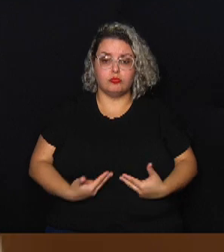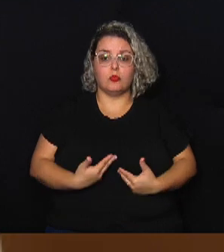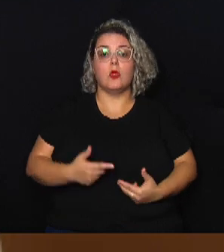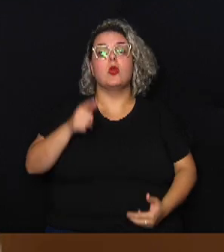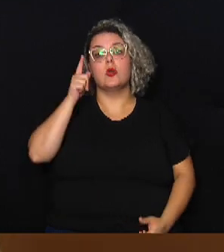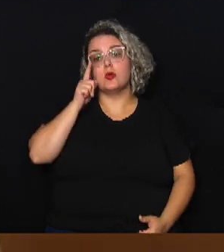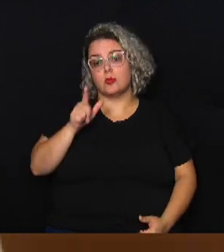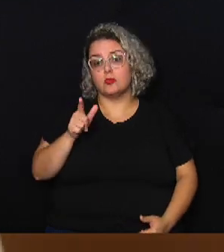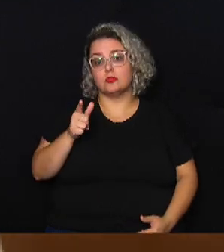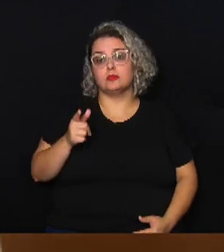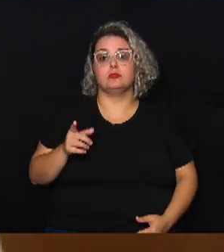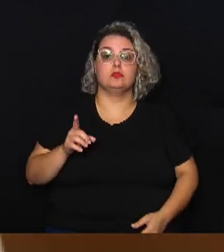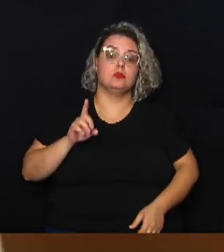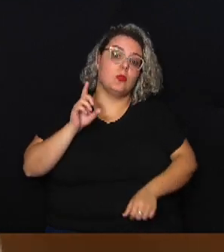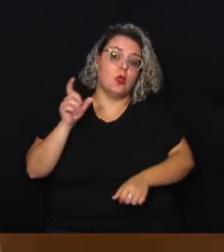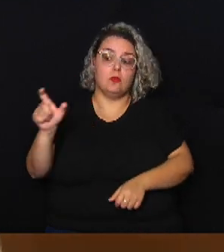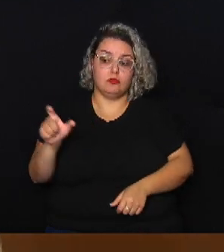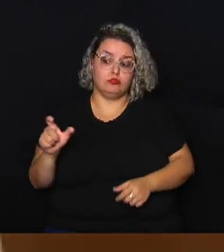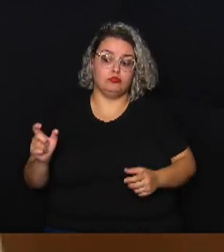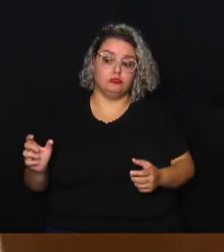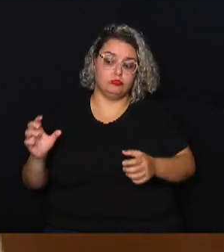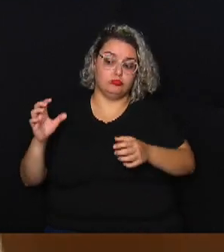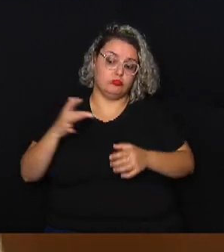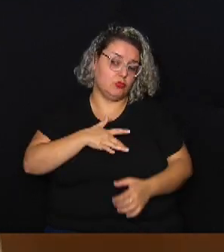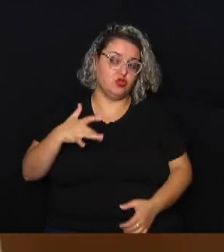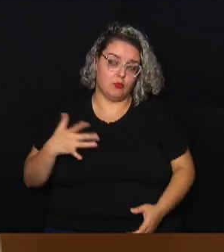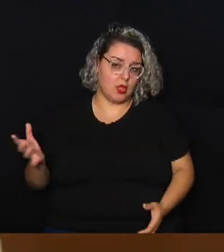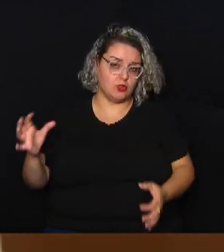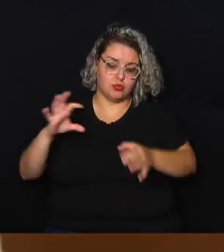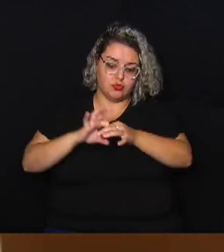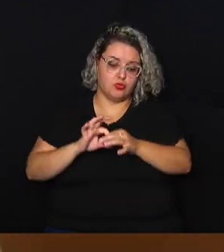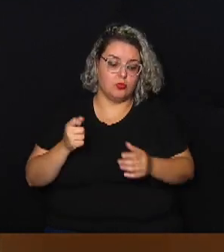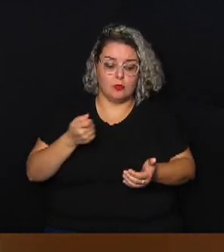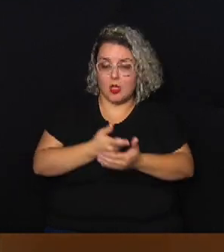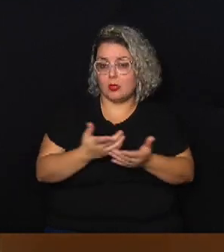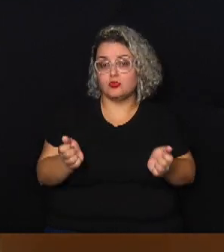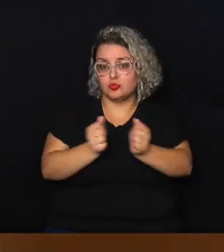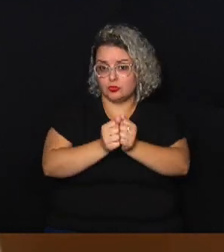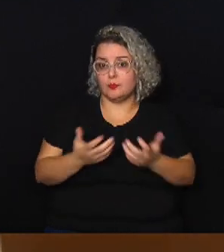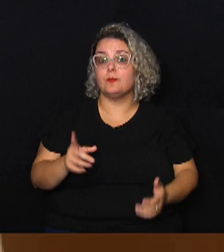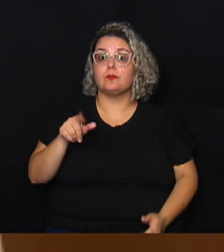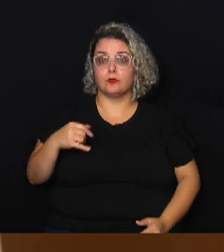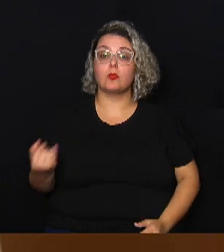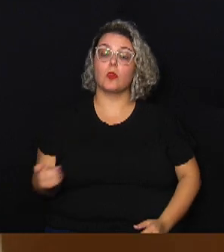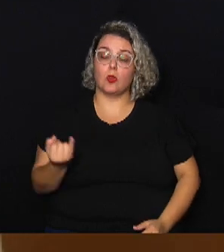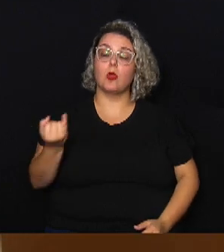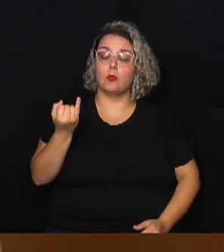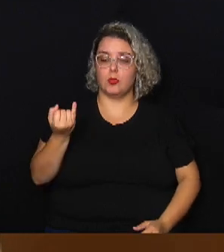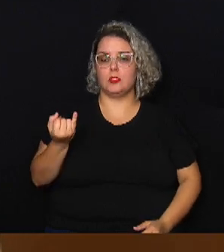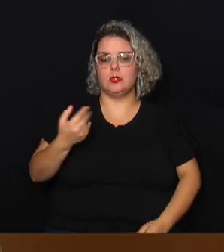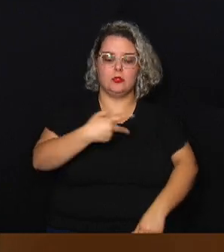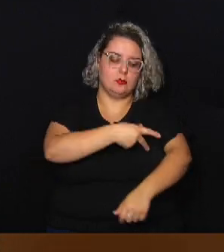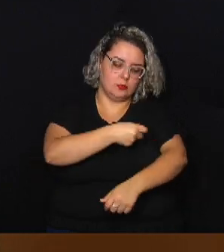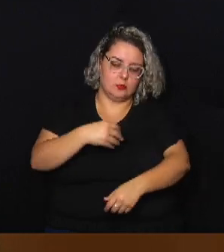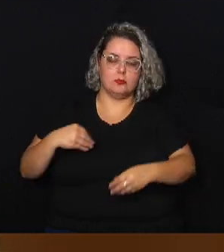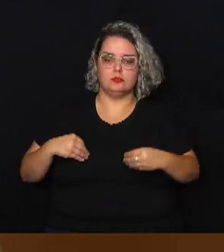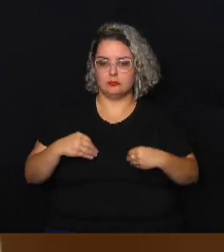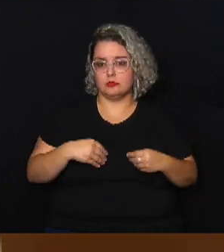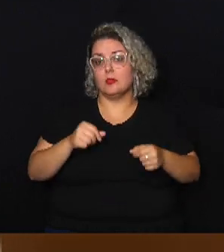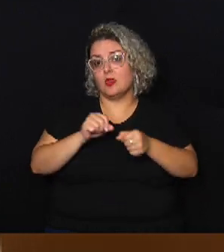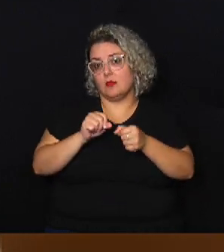cobertura parcial pelo convênio. Então, os exames eles são fundamentais e a gente acaba fazendo